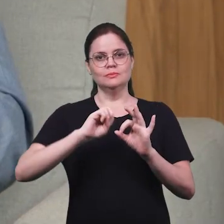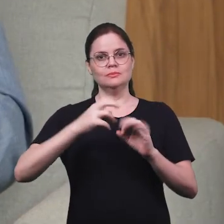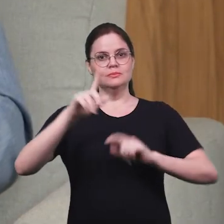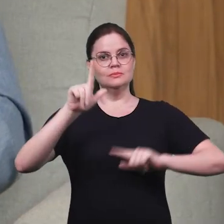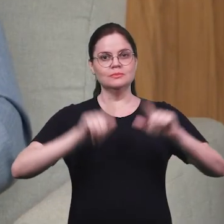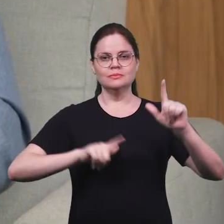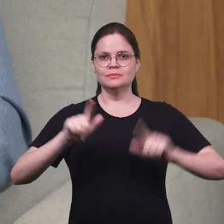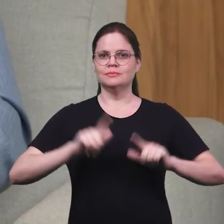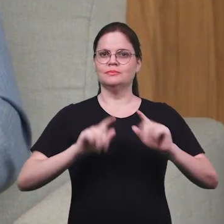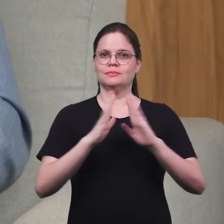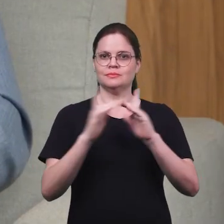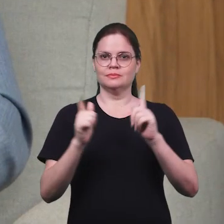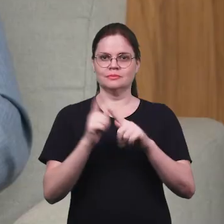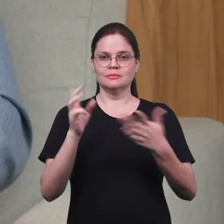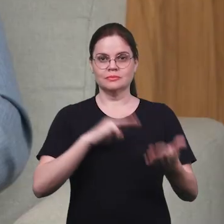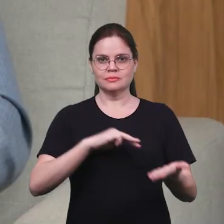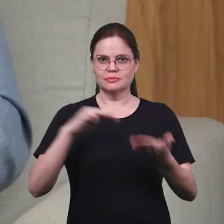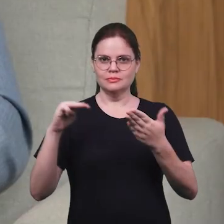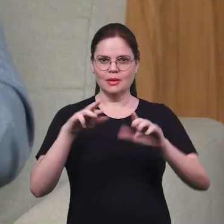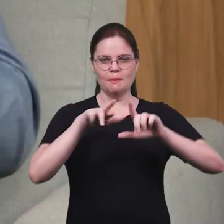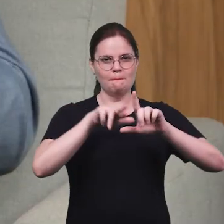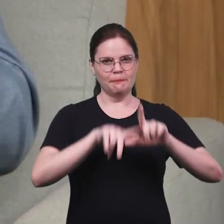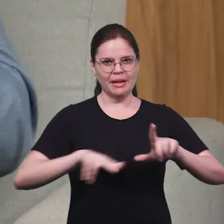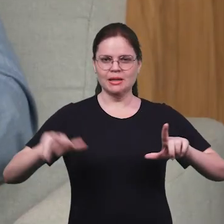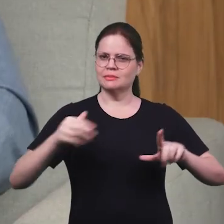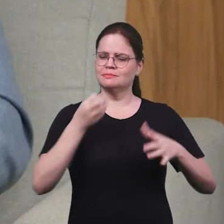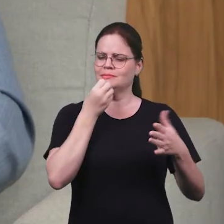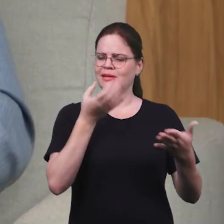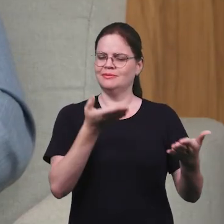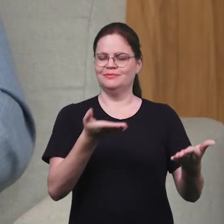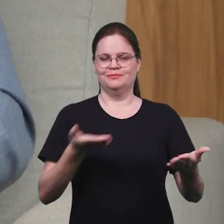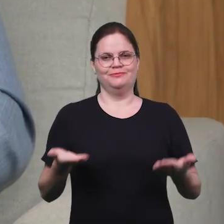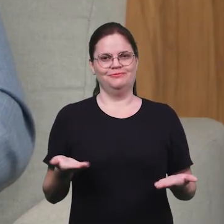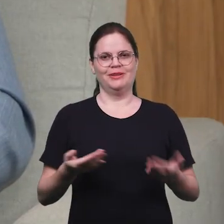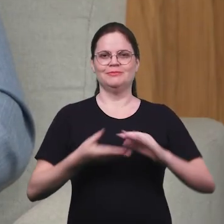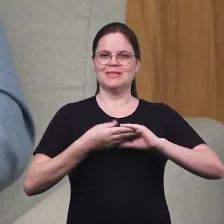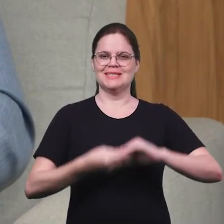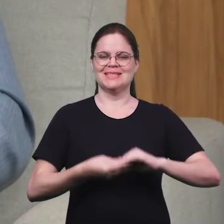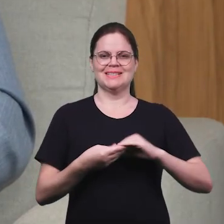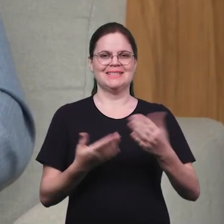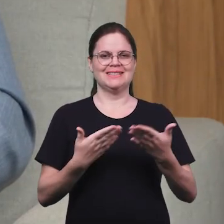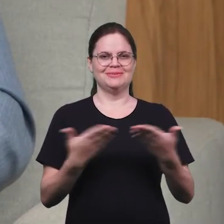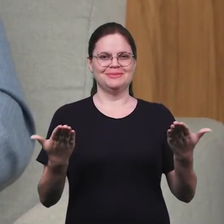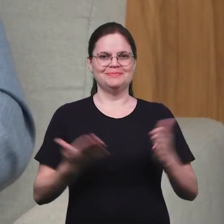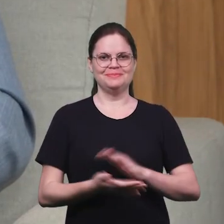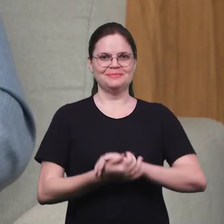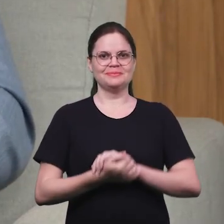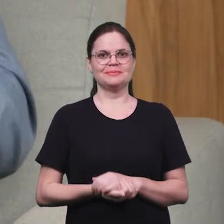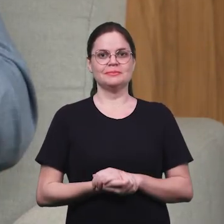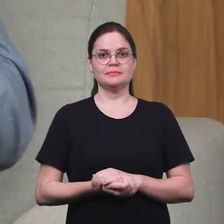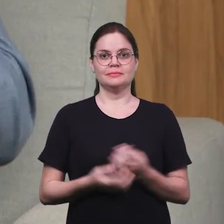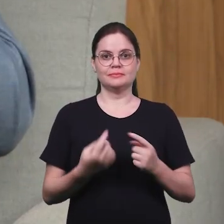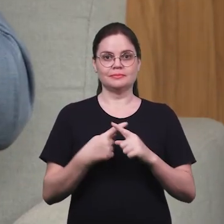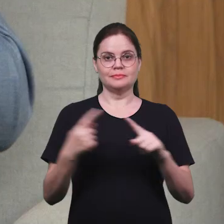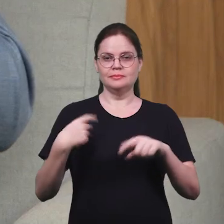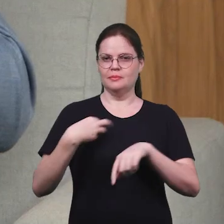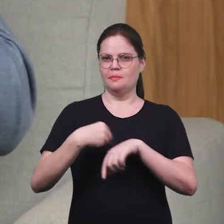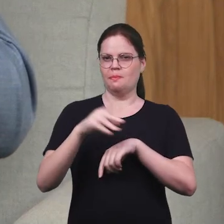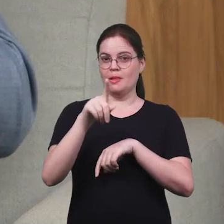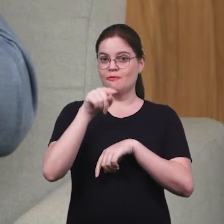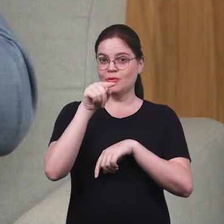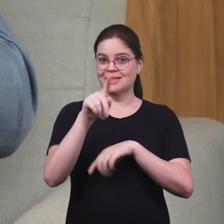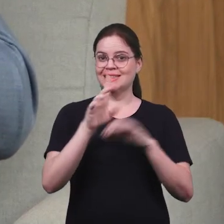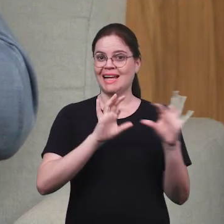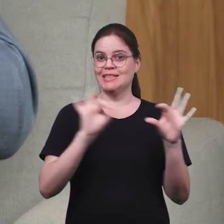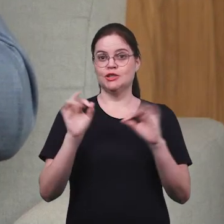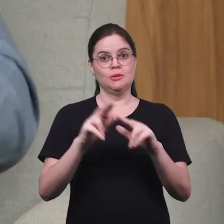canais oficiais da Igreja Cristã Maranata. São sempre bem-vindos a participar conosco do programa. Agora eu tenho um recado para você que nos